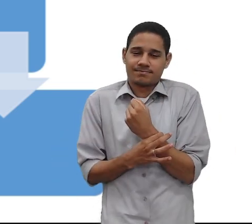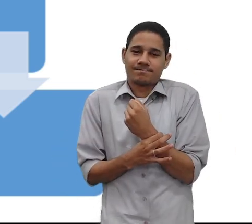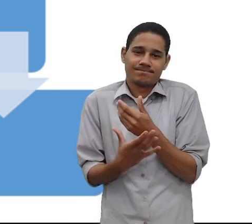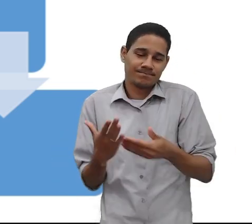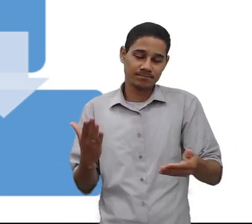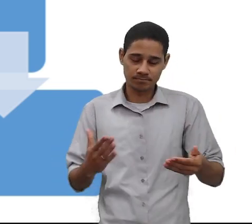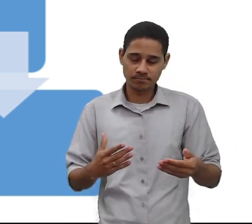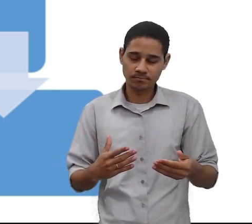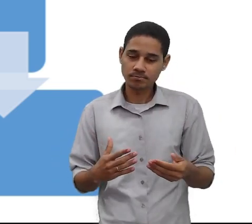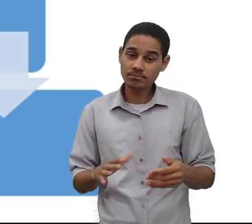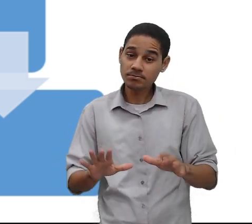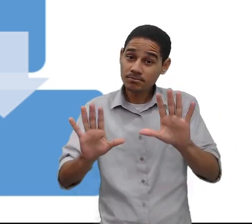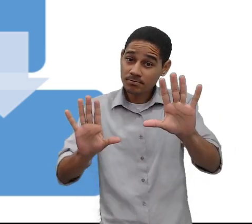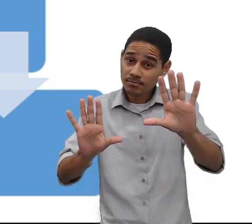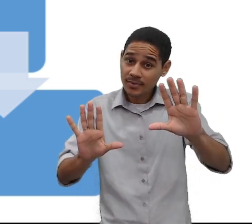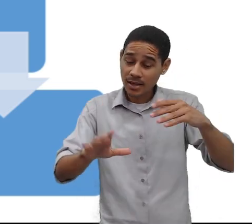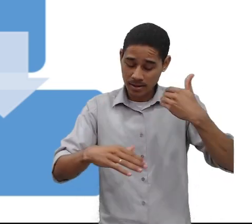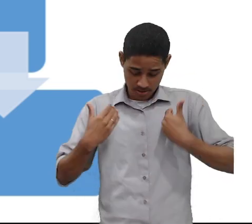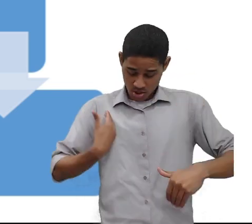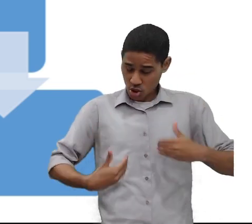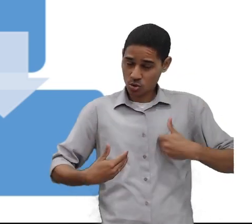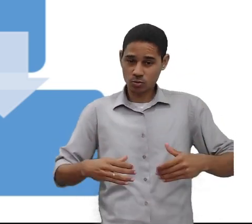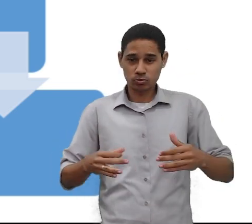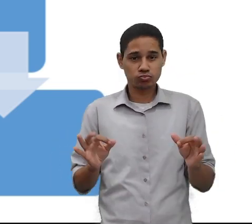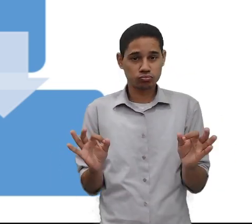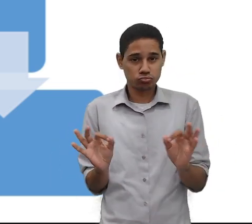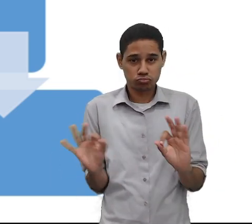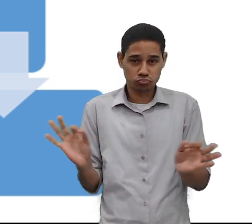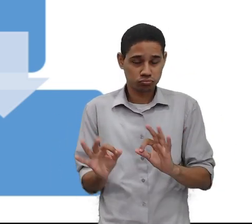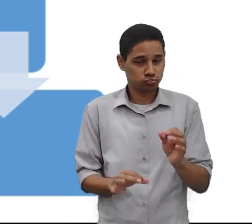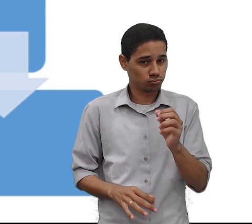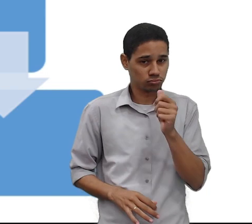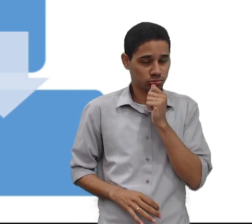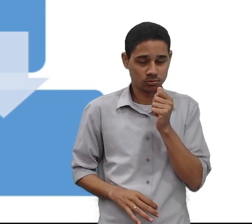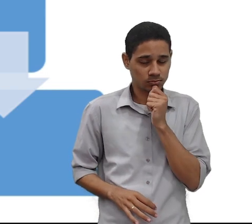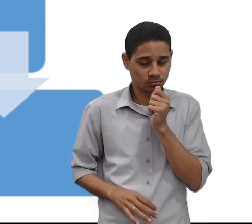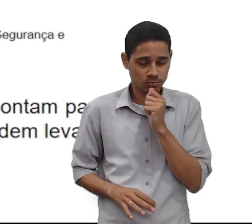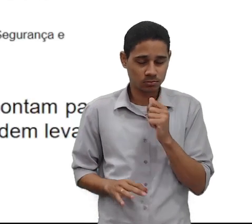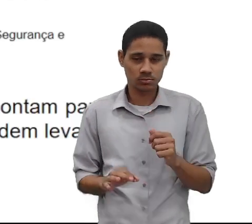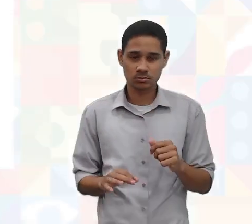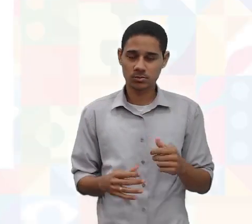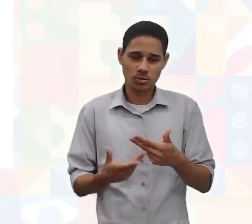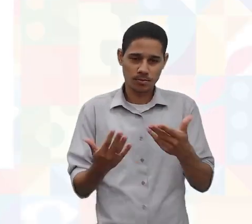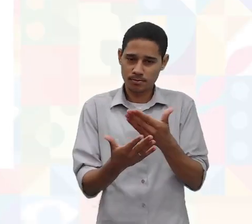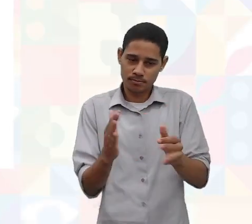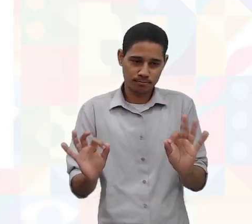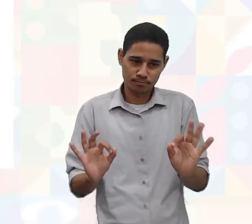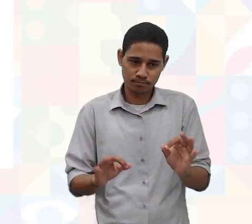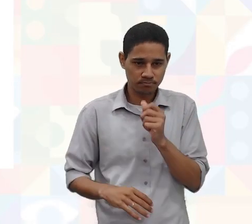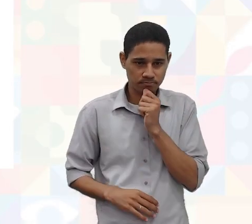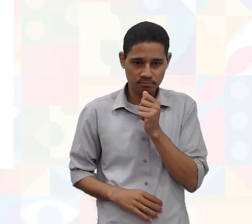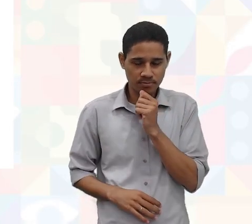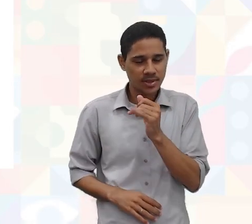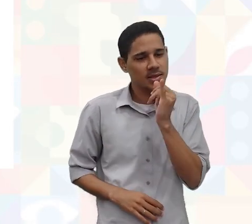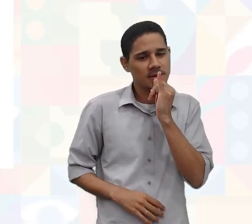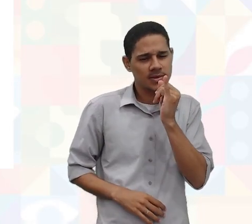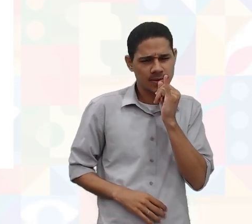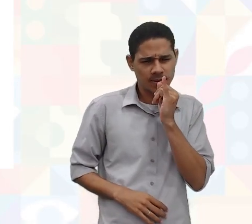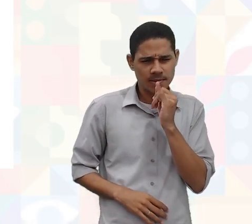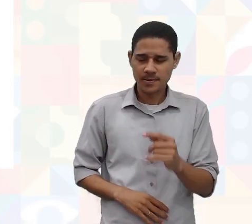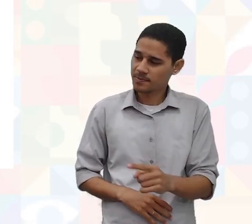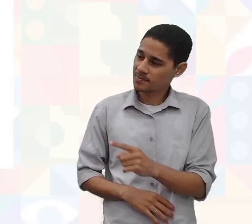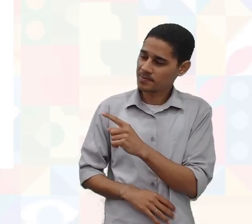mas que não resulta em lesão, doença ou danos materiais. Veja agora alguns